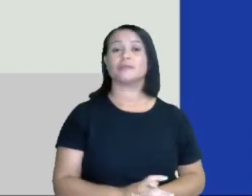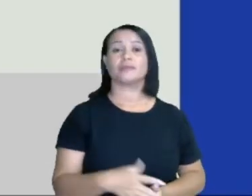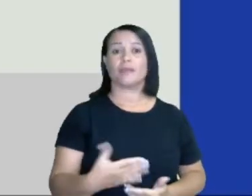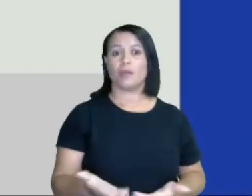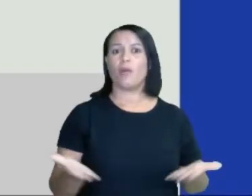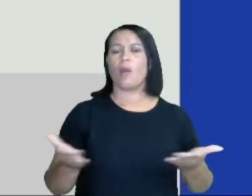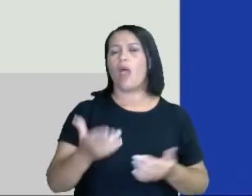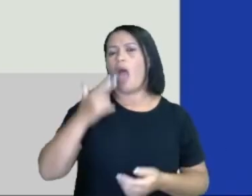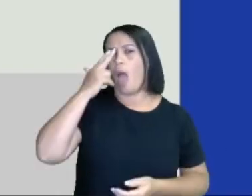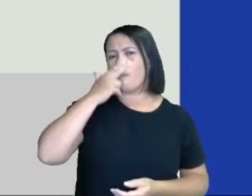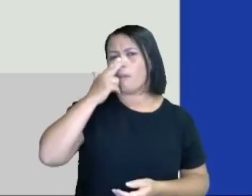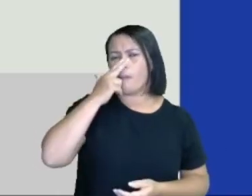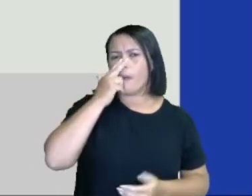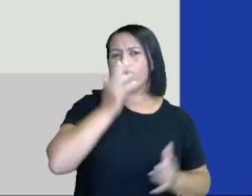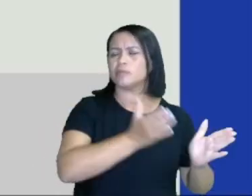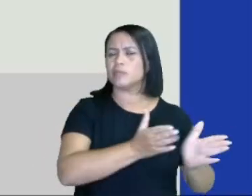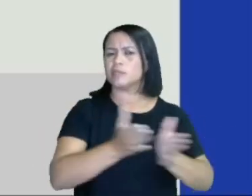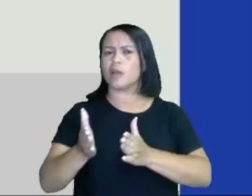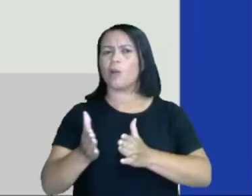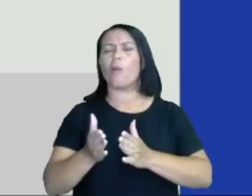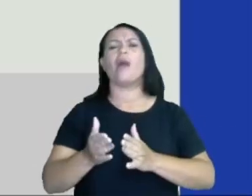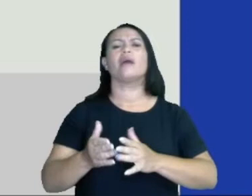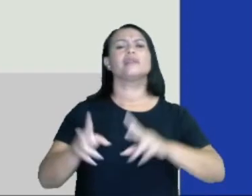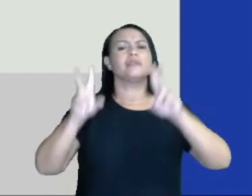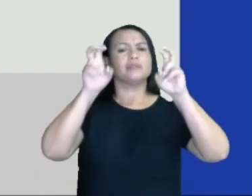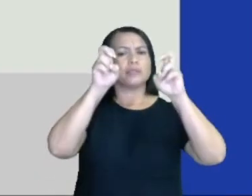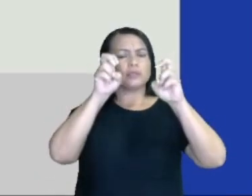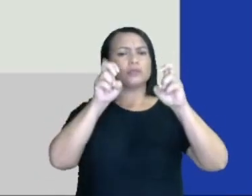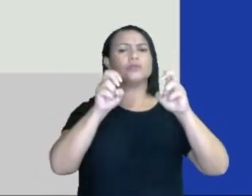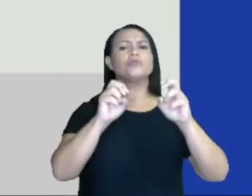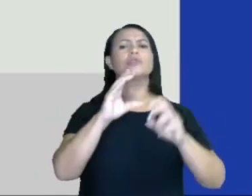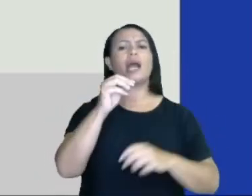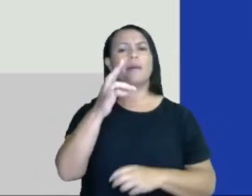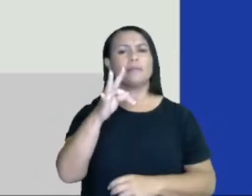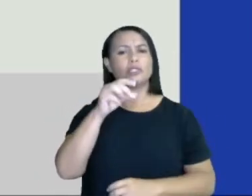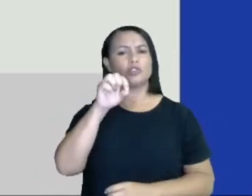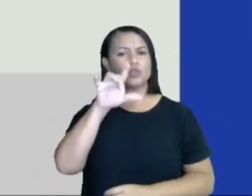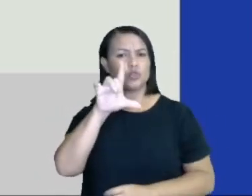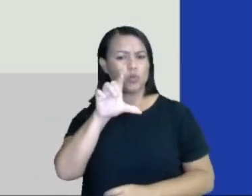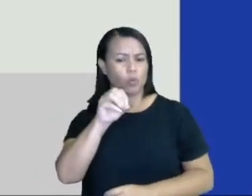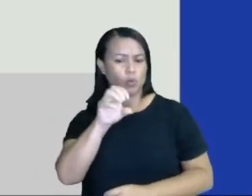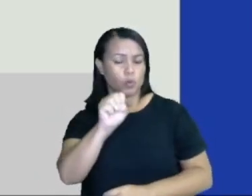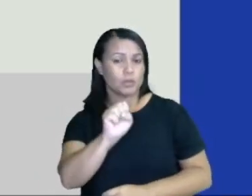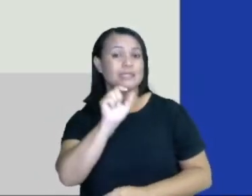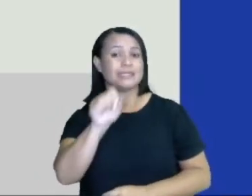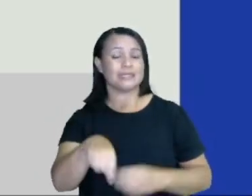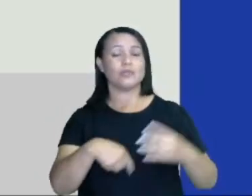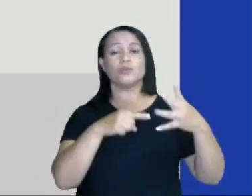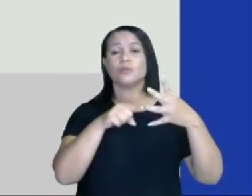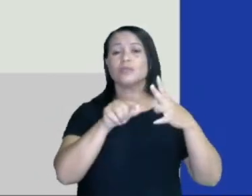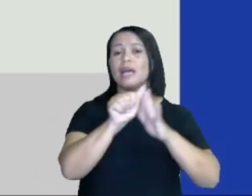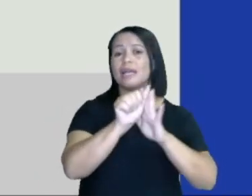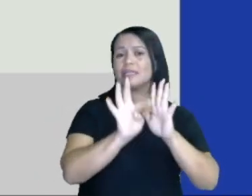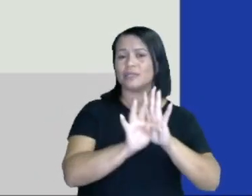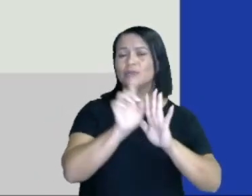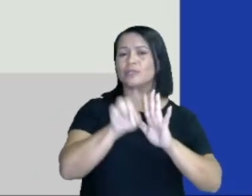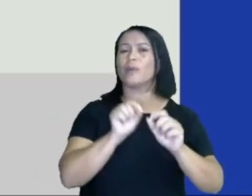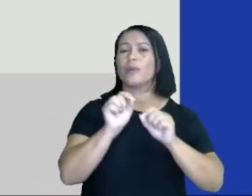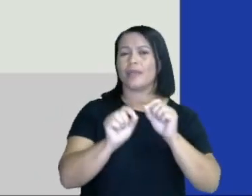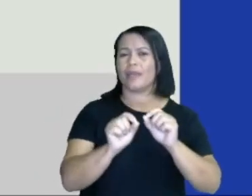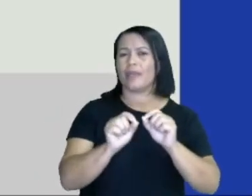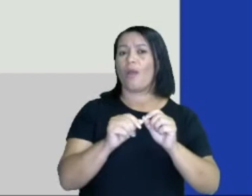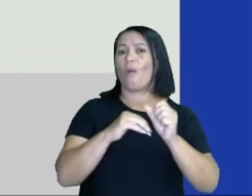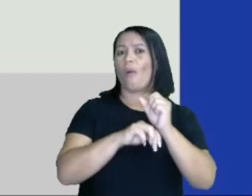Aqui, a mesma sequência, ó, títulos, capítulos e artigos. Esse daqui é um trecho do Código do Consumidor.